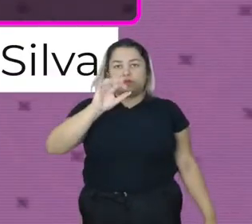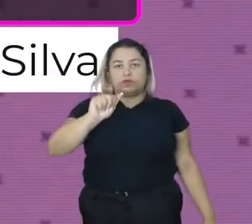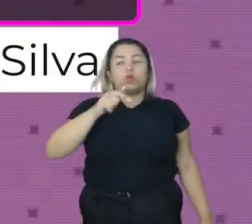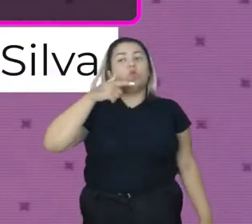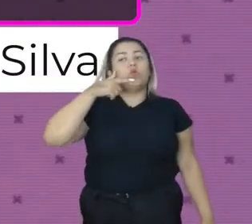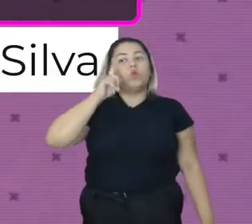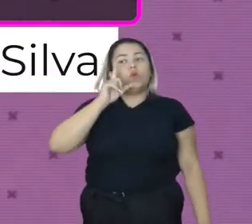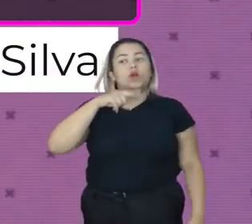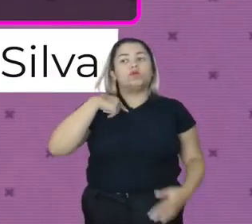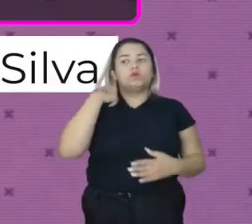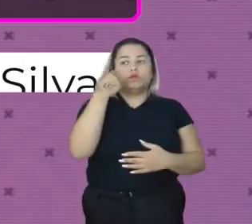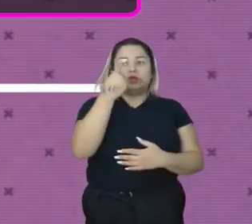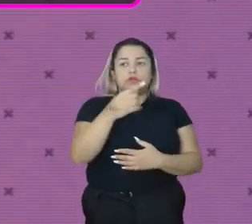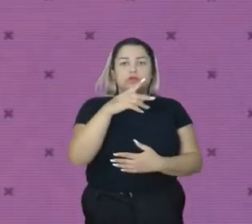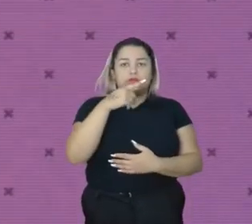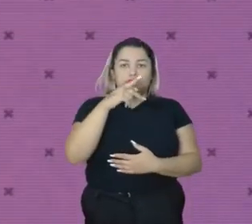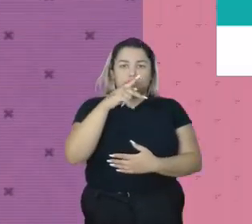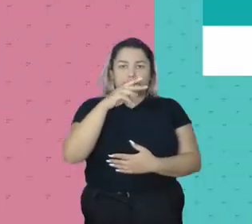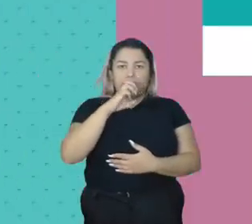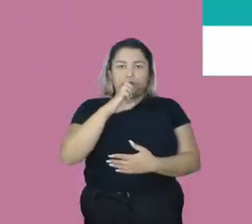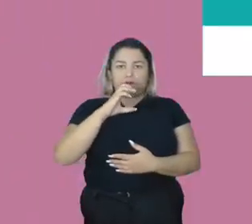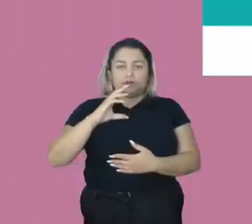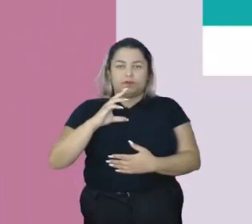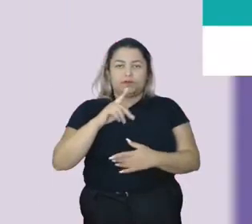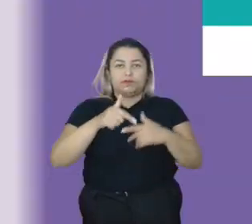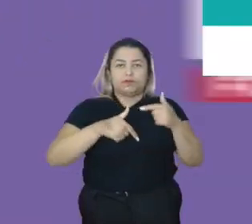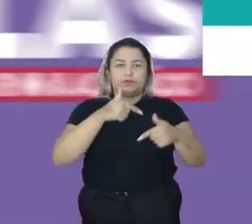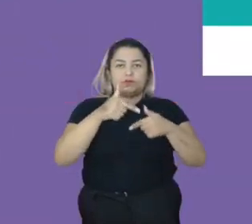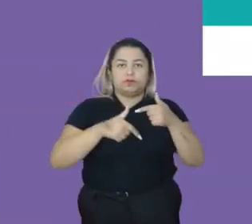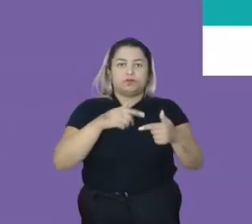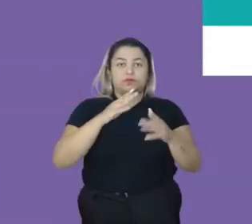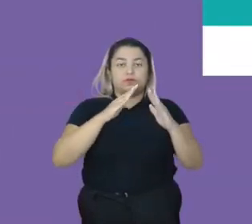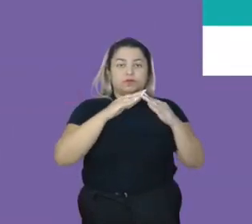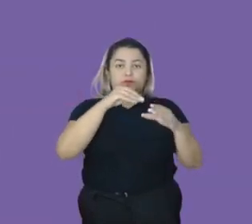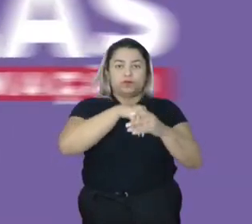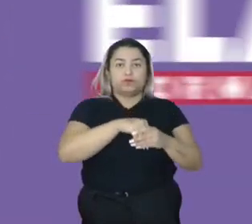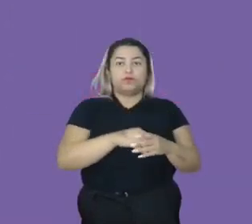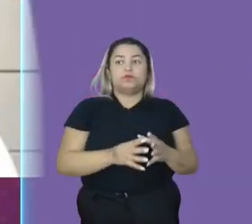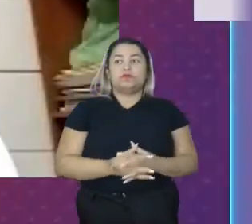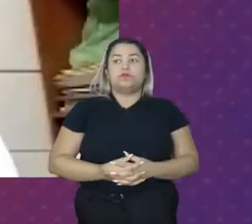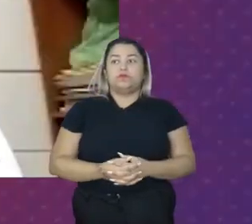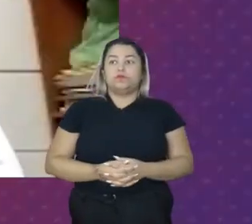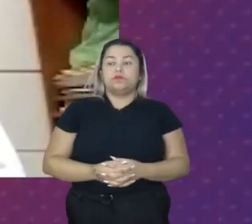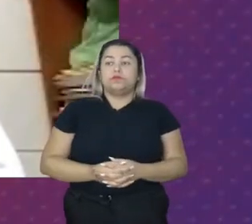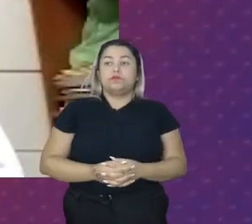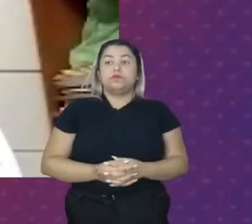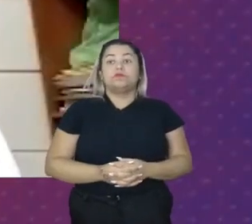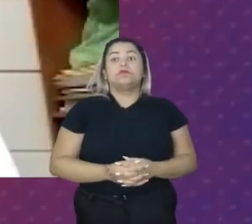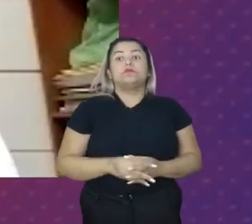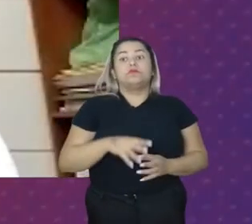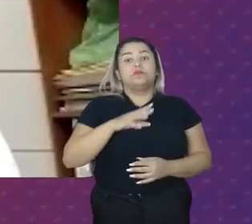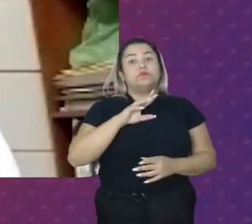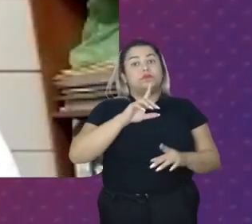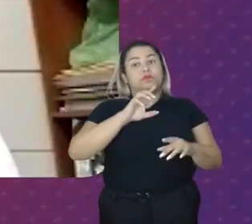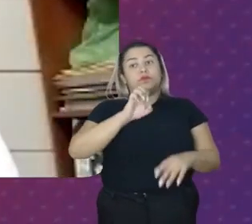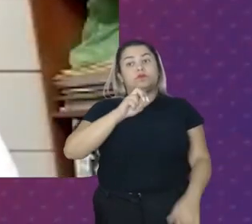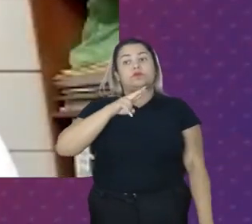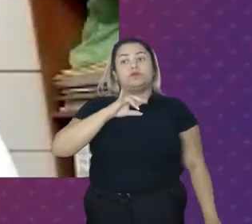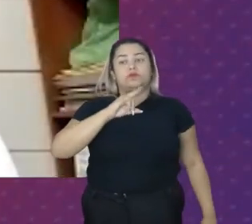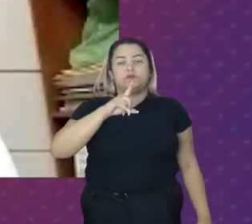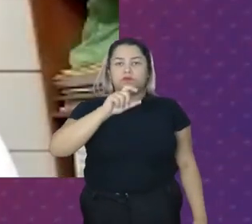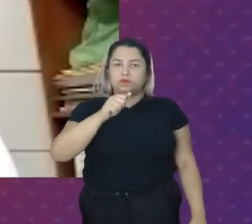o antes e depois Da PEC das Trabalhadoras Domésticas Meu nome é Luísa Batista Pereira Tenho